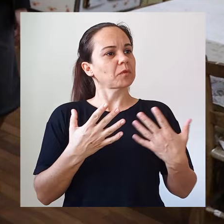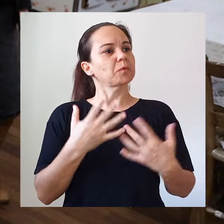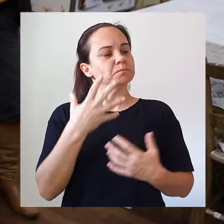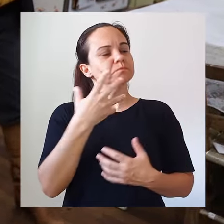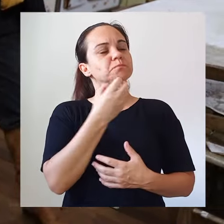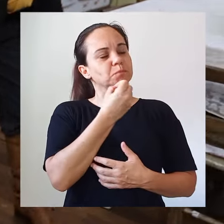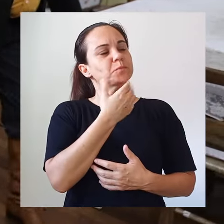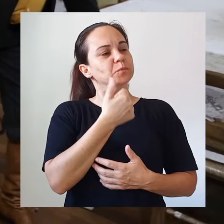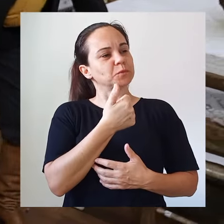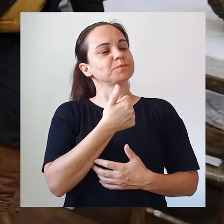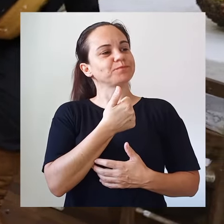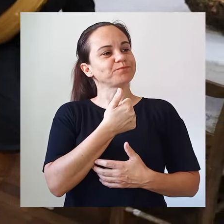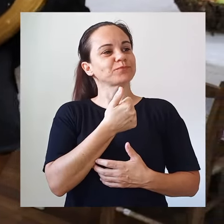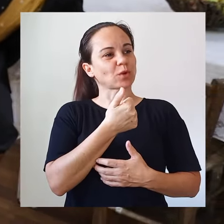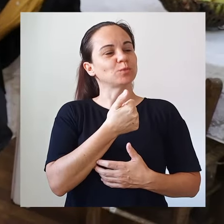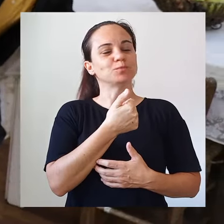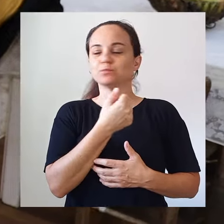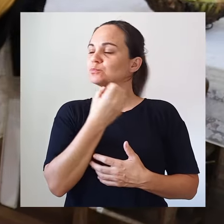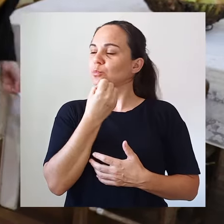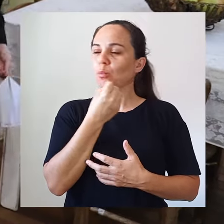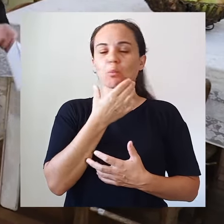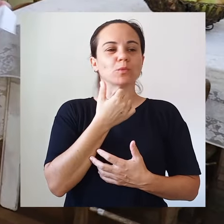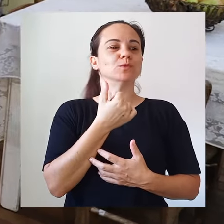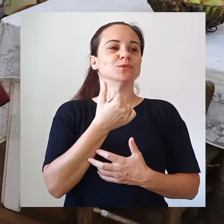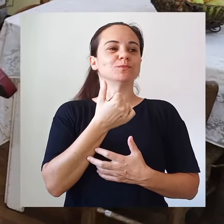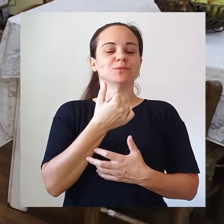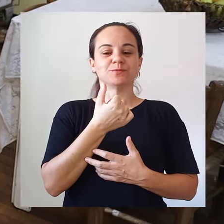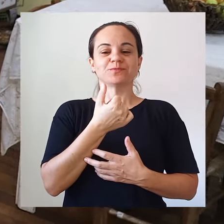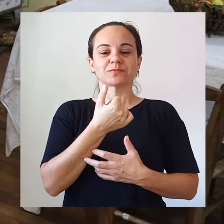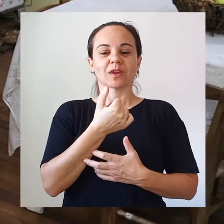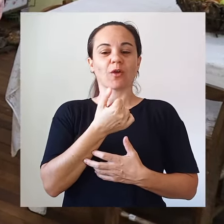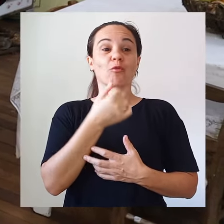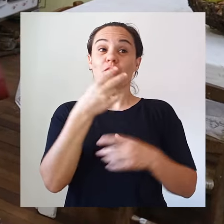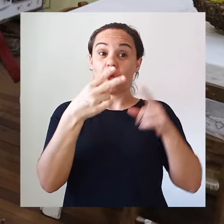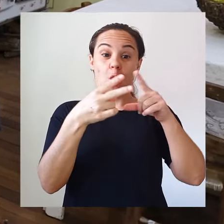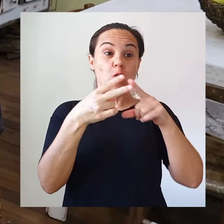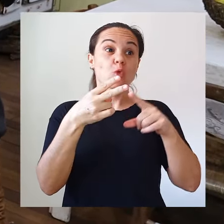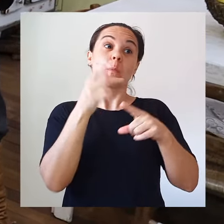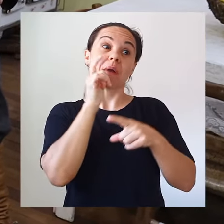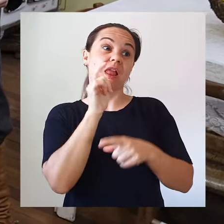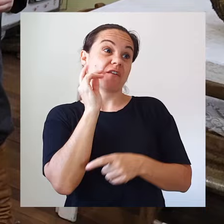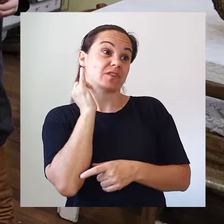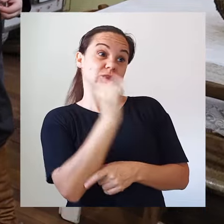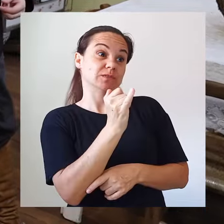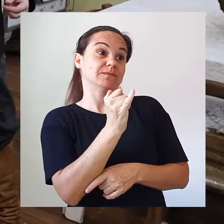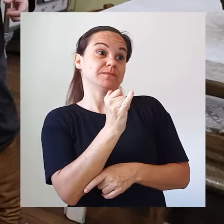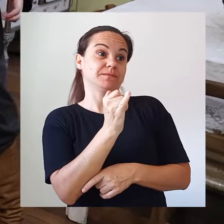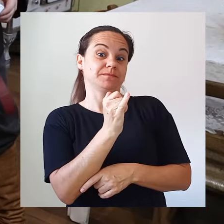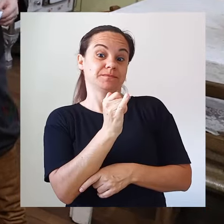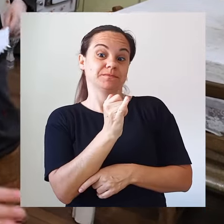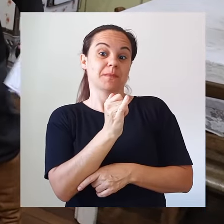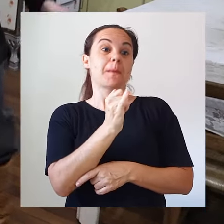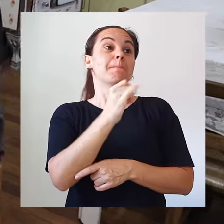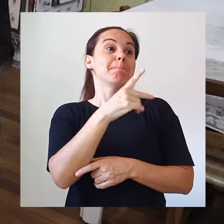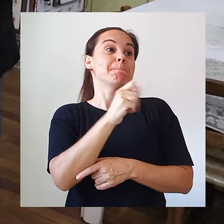Muito bom, Pia. Muito bom. Só te digo duas palavrinhas. Parabéns.